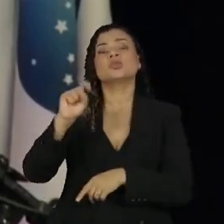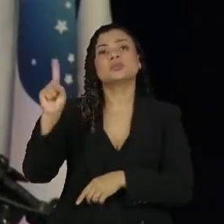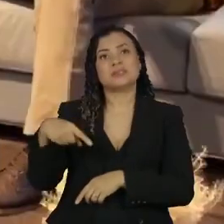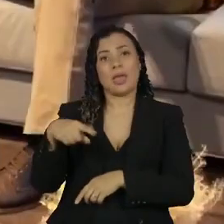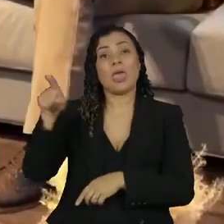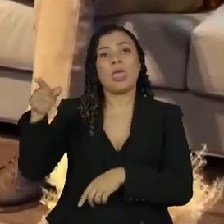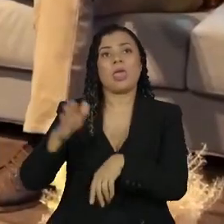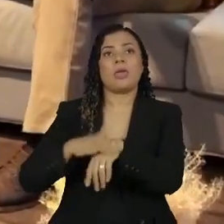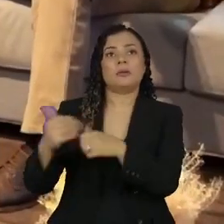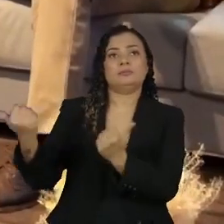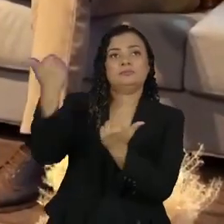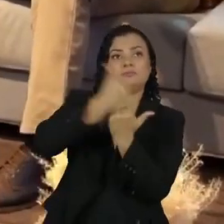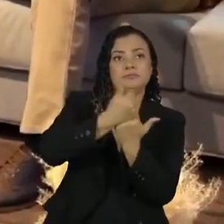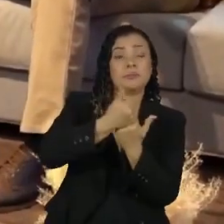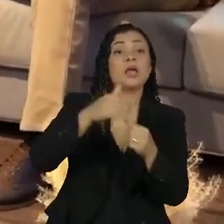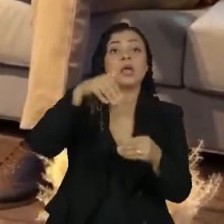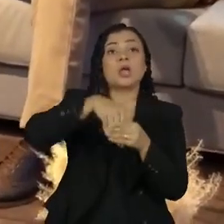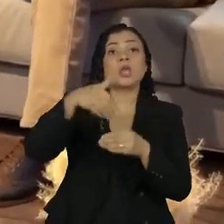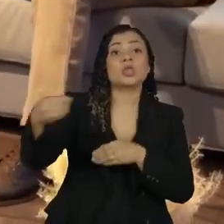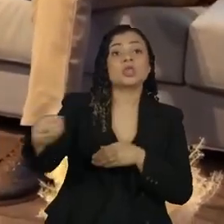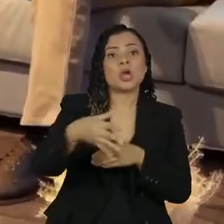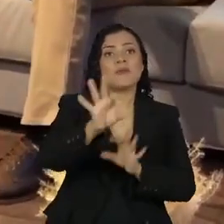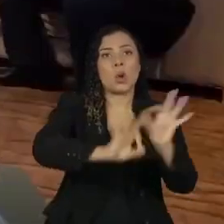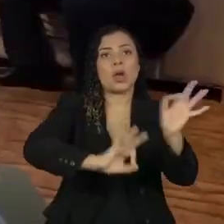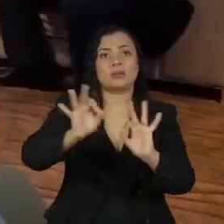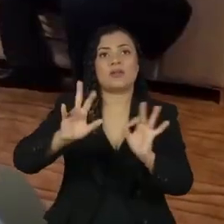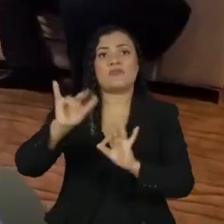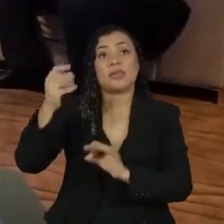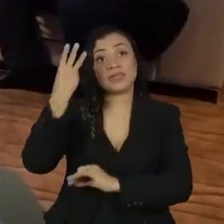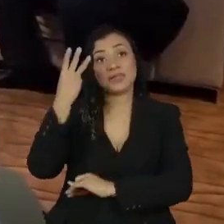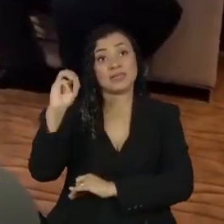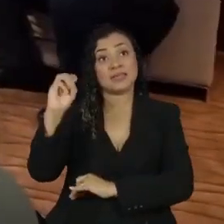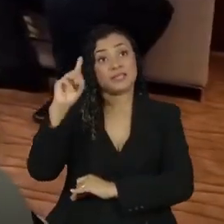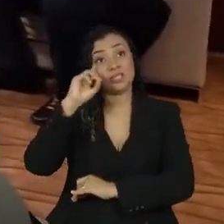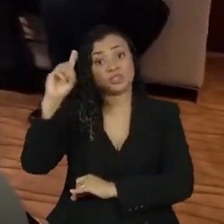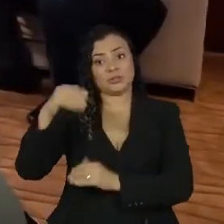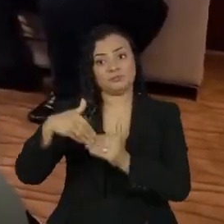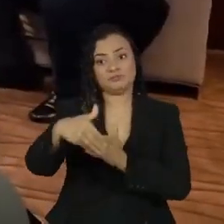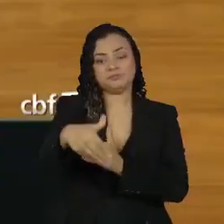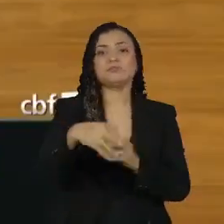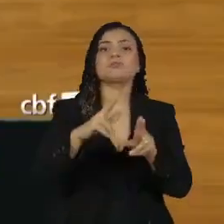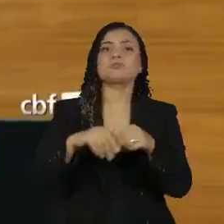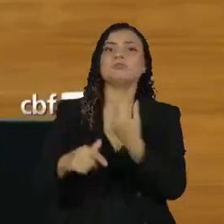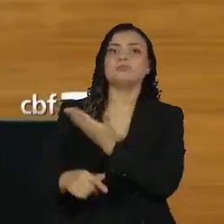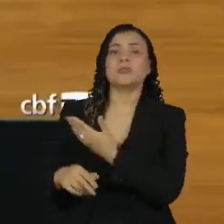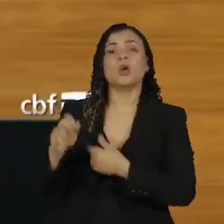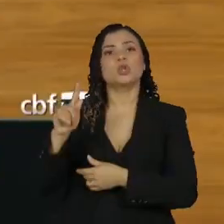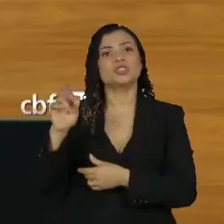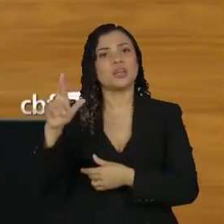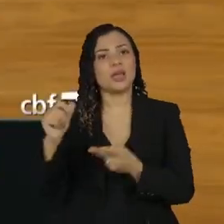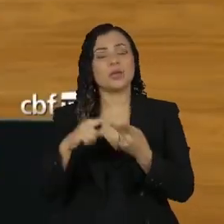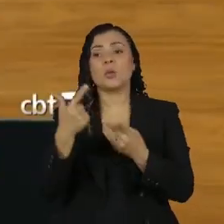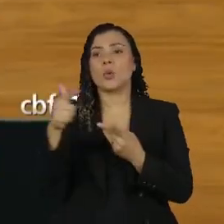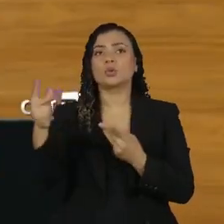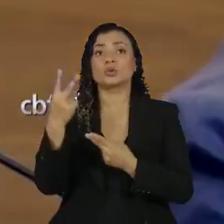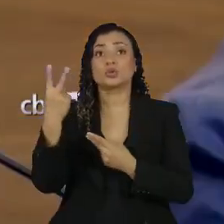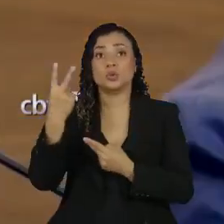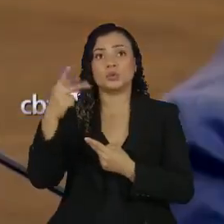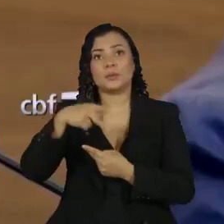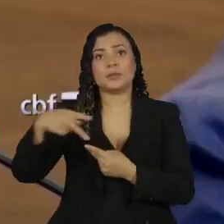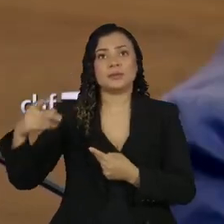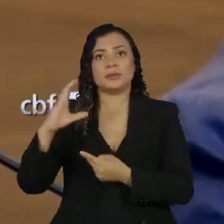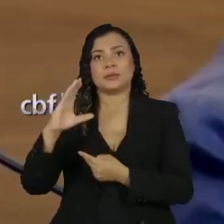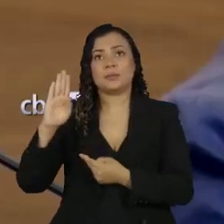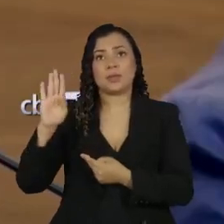interventor uma nova eleição deve ser organizada em 30 dias além de Ednaldo e Rogério os outros dois presidentes anteriores da